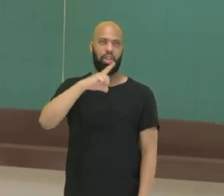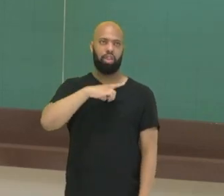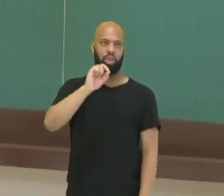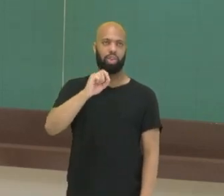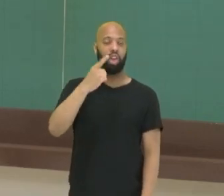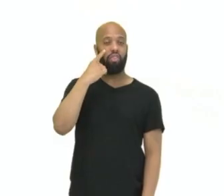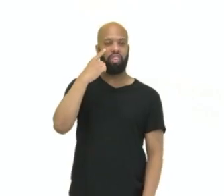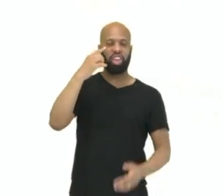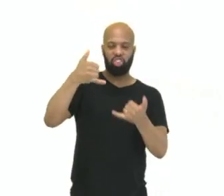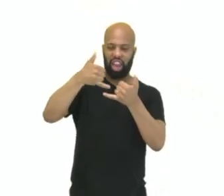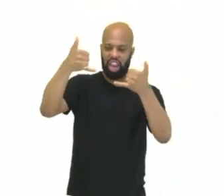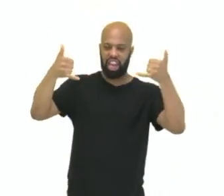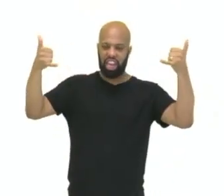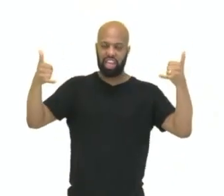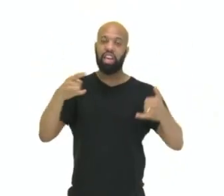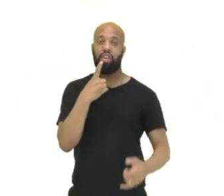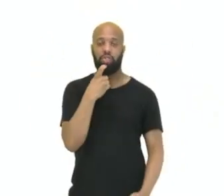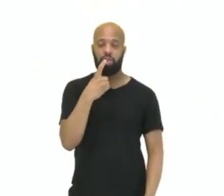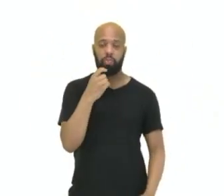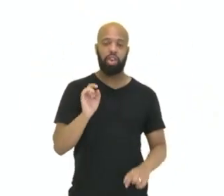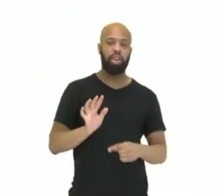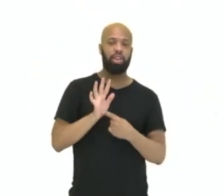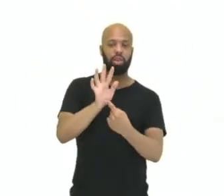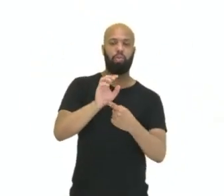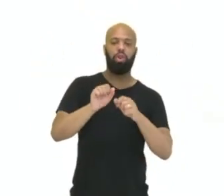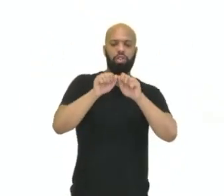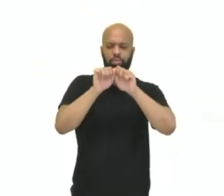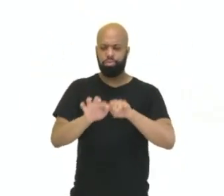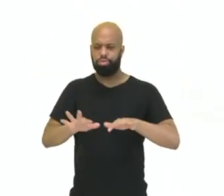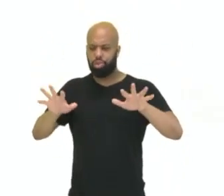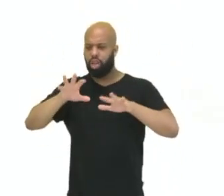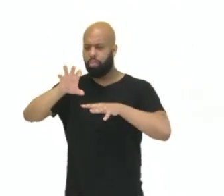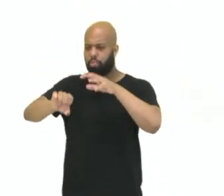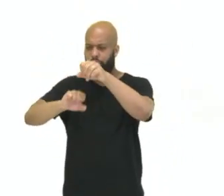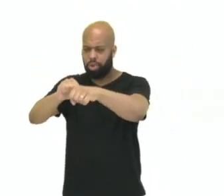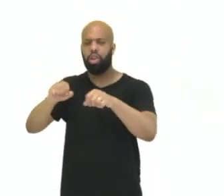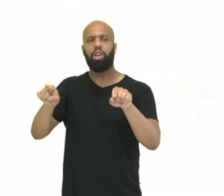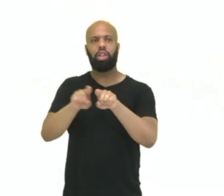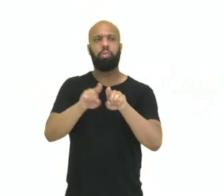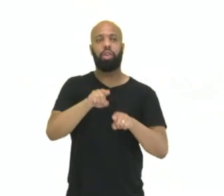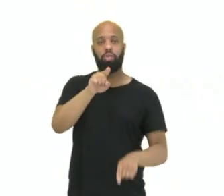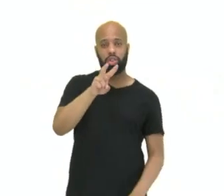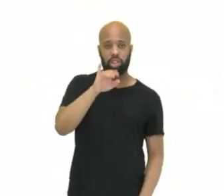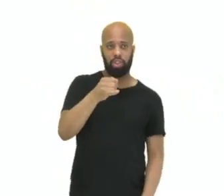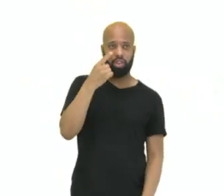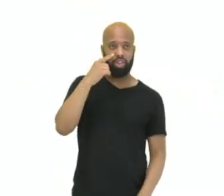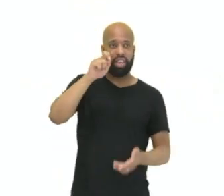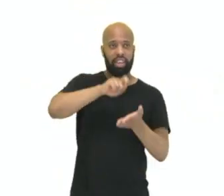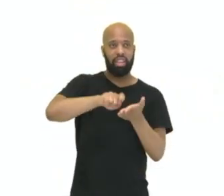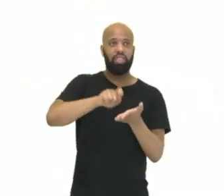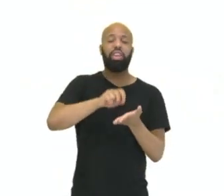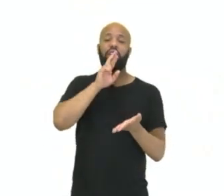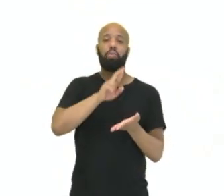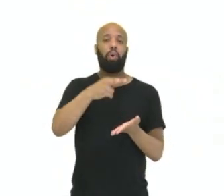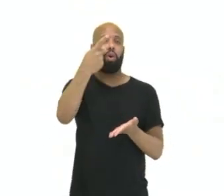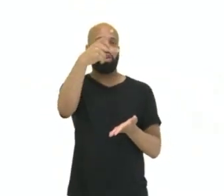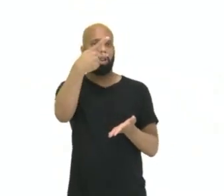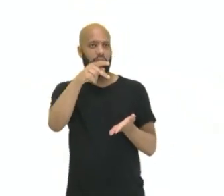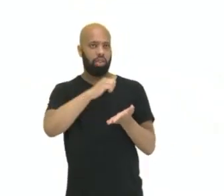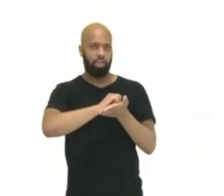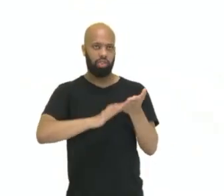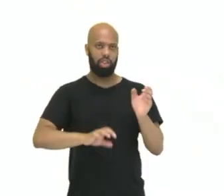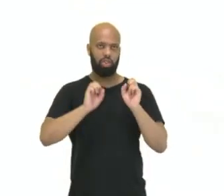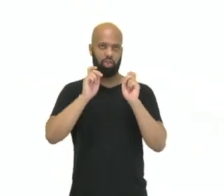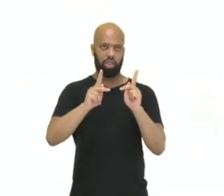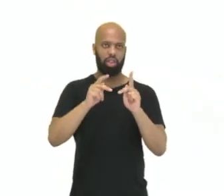linhas vermelhas que vão indicar o avanço dessa ocupação e vocês vão observar e vão escrever a resposta de vocês ali na